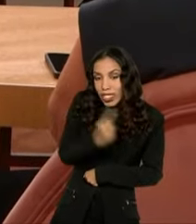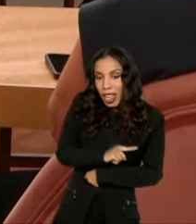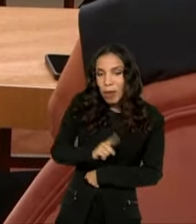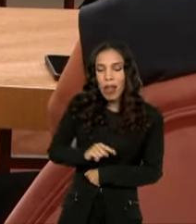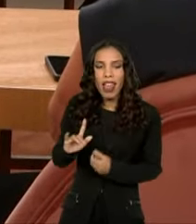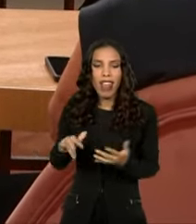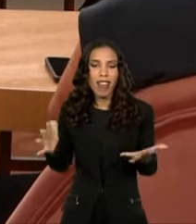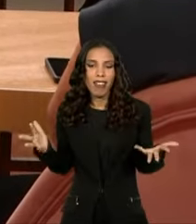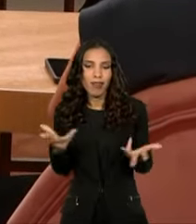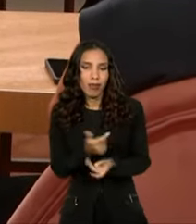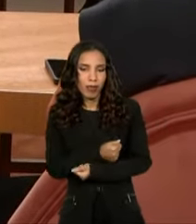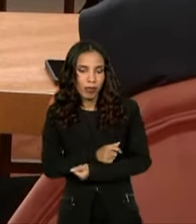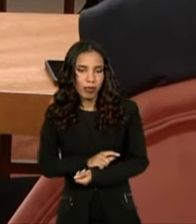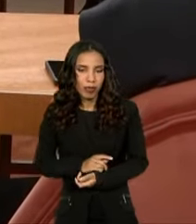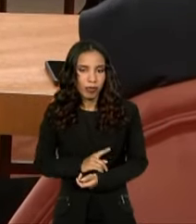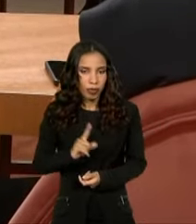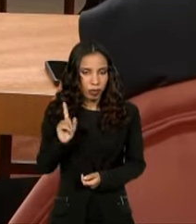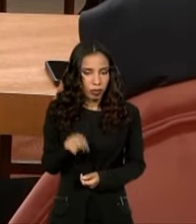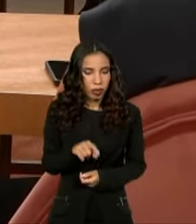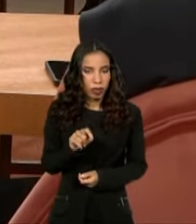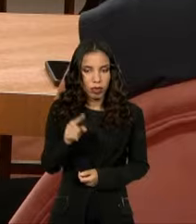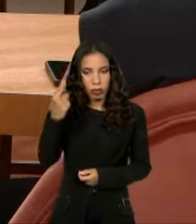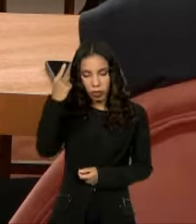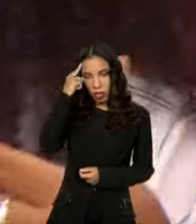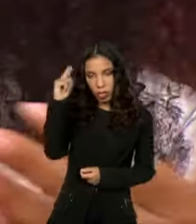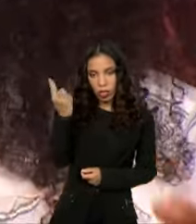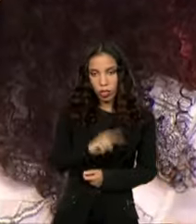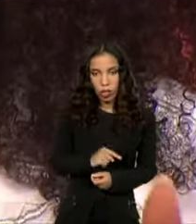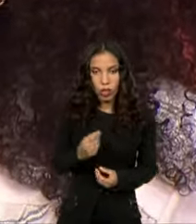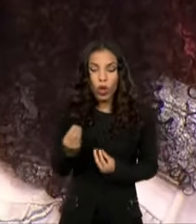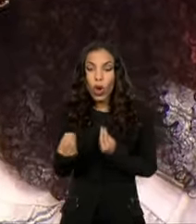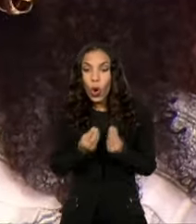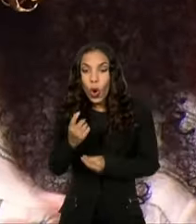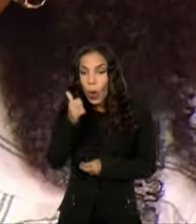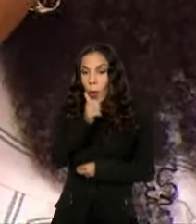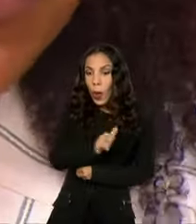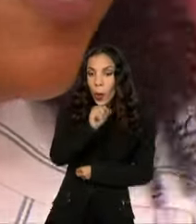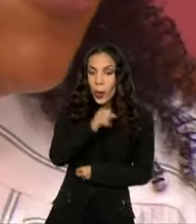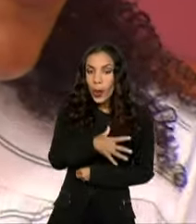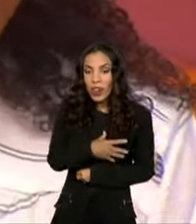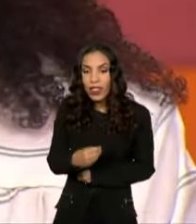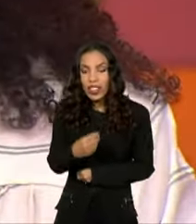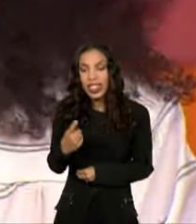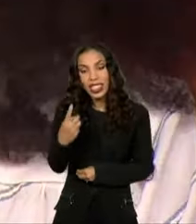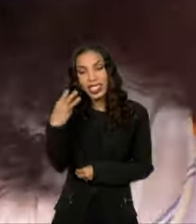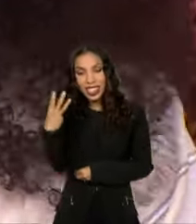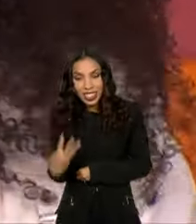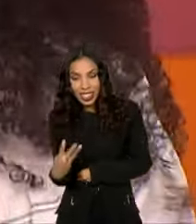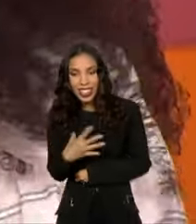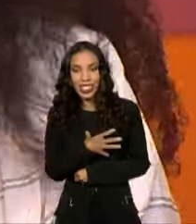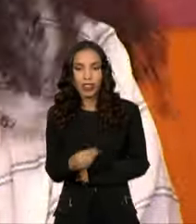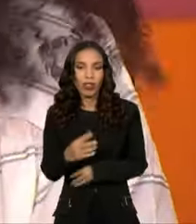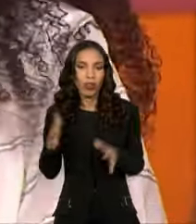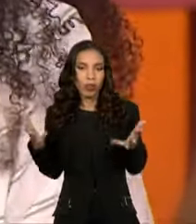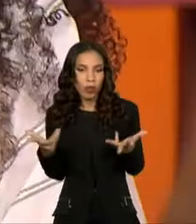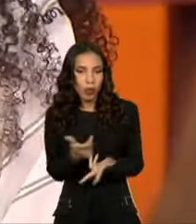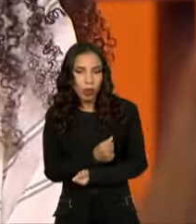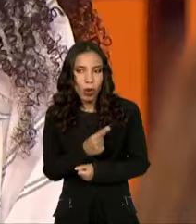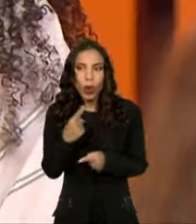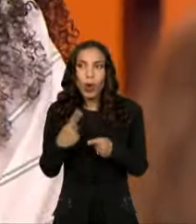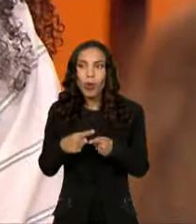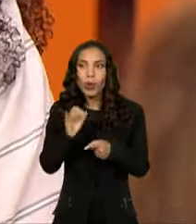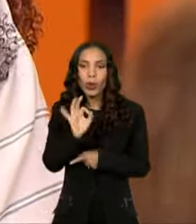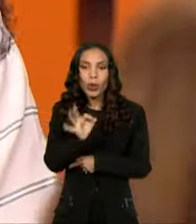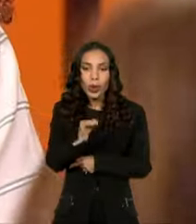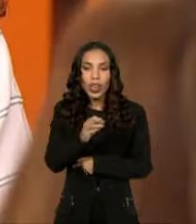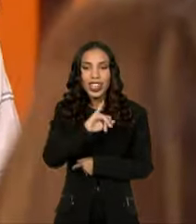Em alguns momentos, é. Então, nesse caso, você não sabendo como é ser mãe de um filho, tendo três filhos, foi maravilhoso, porque é exatamente o que já me